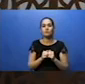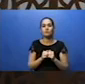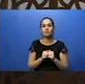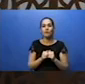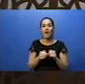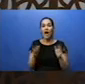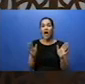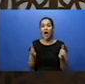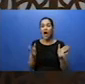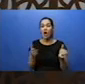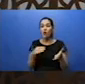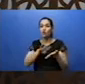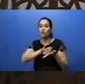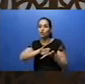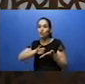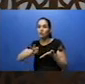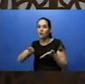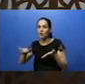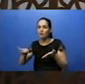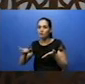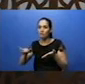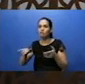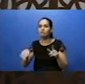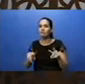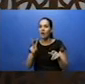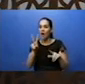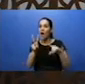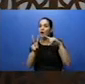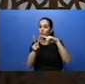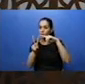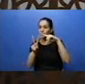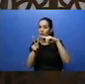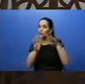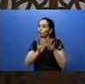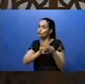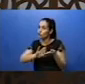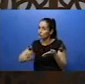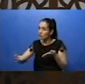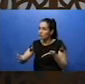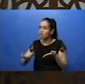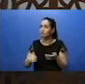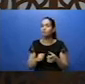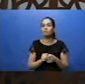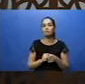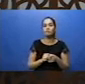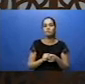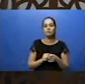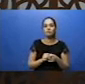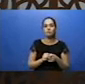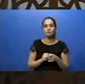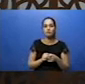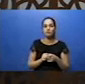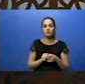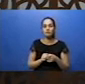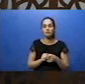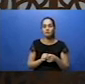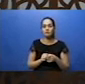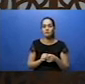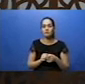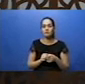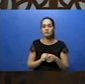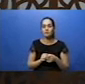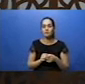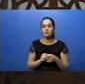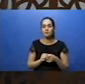Agora vamos extrair a raiz quadrada separado. Ó. Raiz quadrada de 625 vezes raiz quadrada de